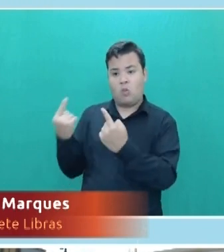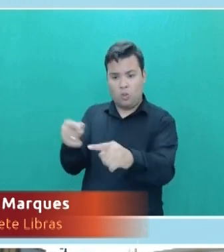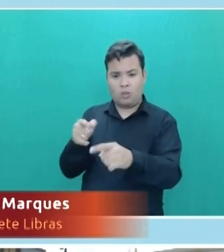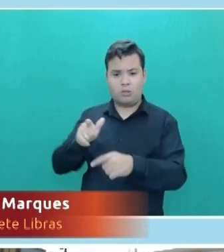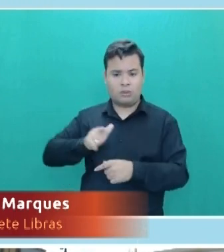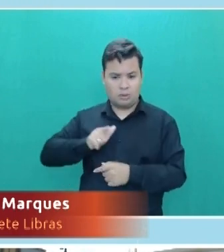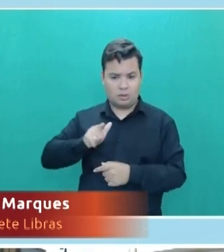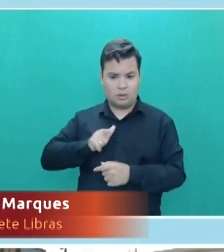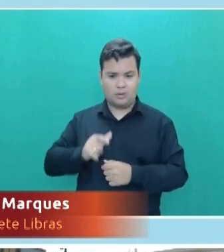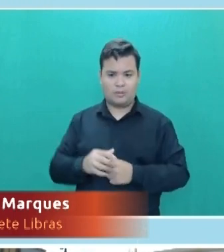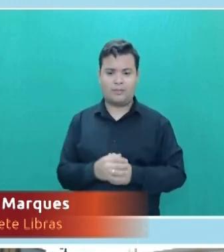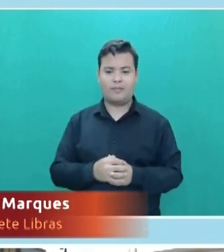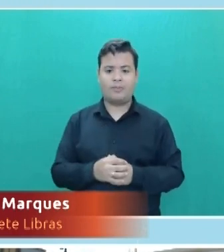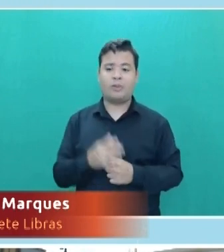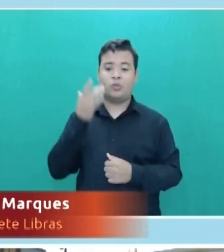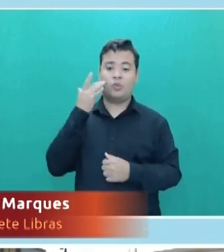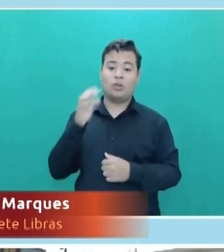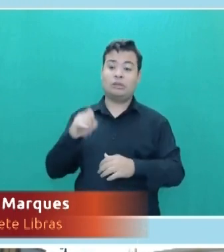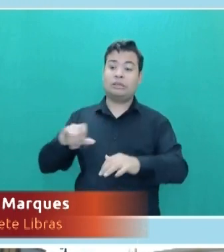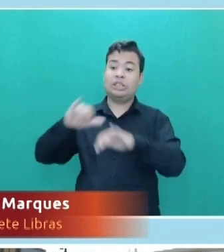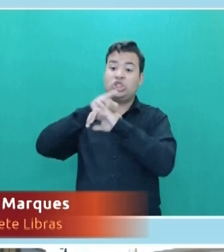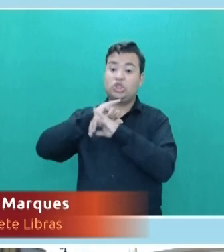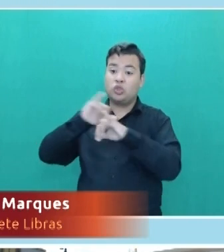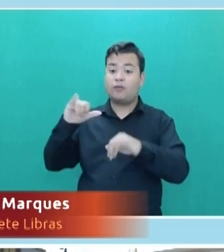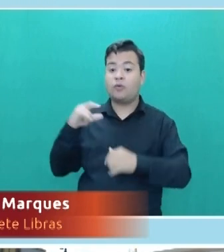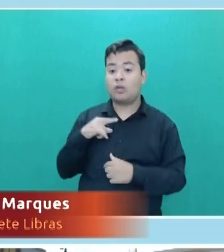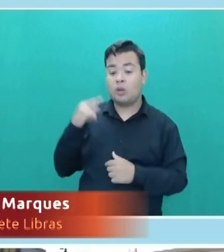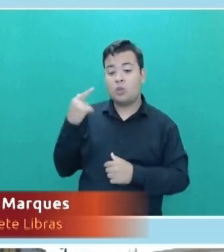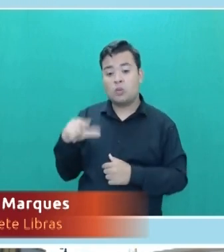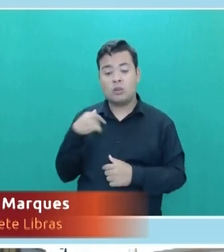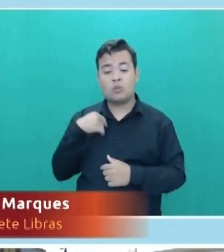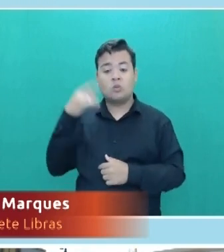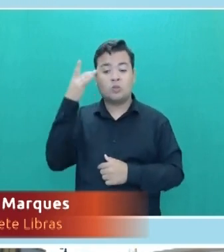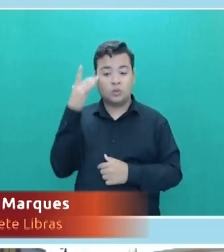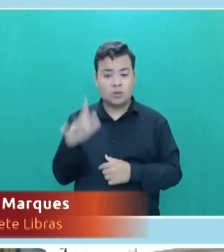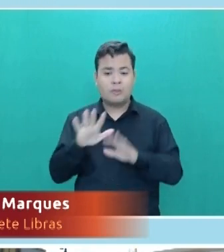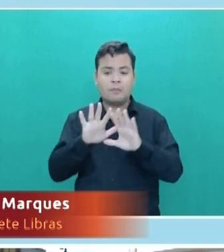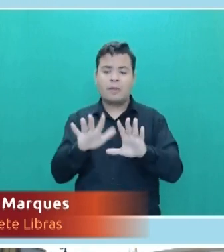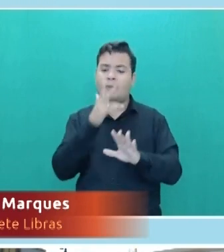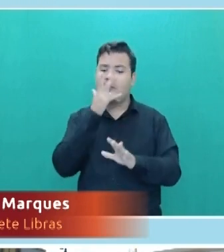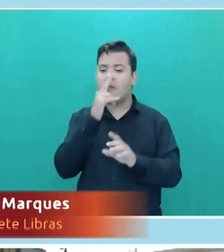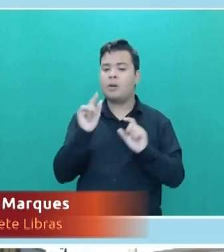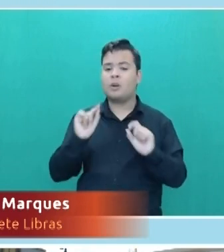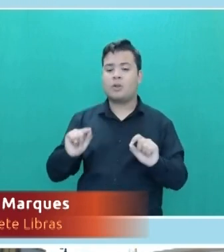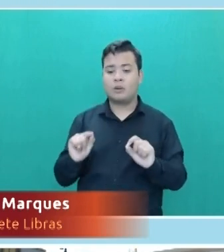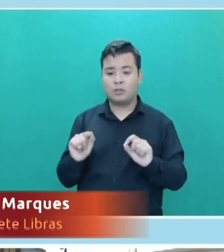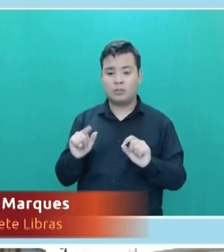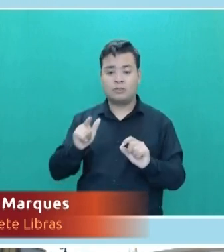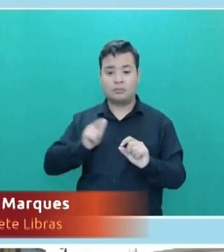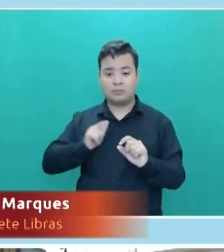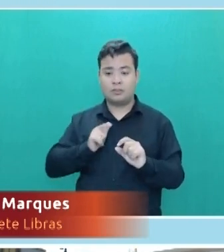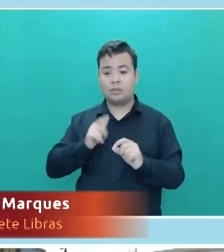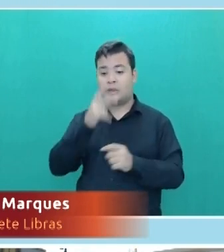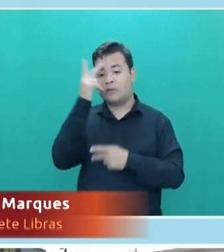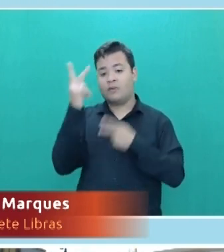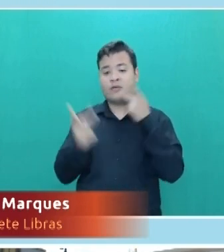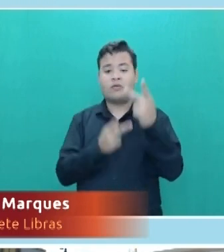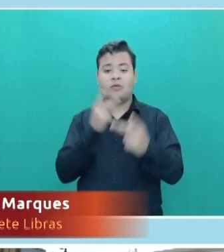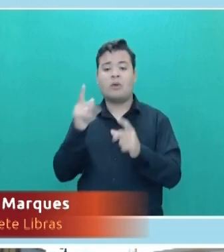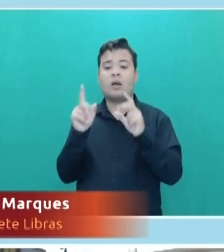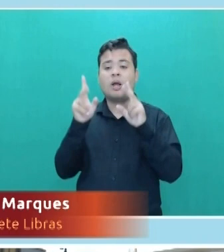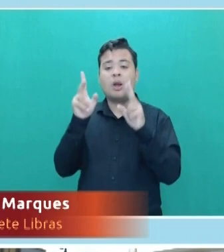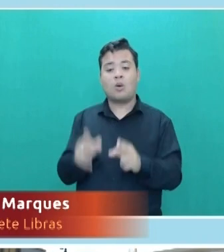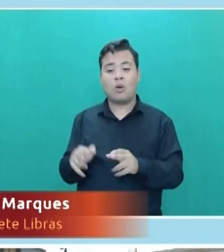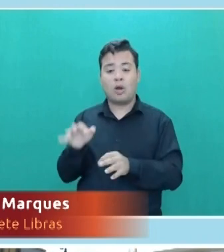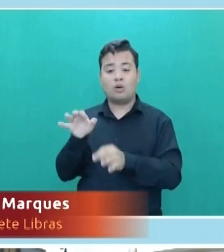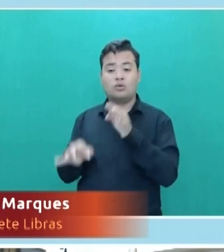eu não sei se é divulgado, não sei o que acontece, né? Mas dá a impressão, e os textos que nos chegam, é que a Justiça do Trabalho só